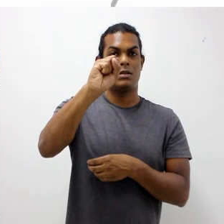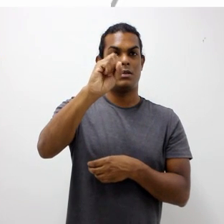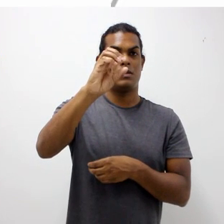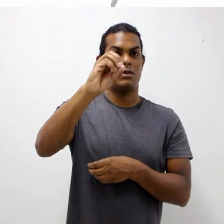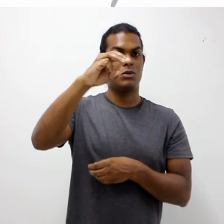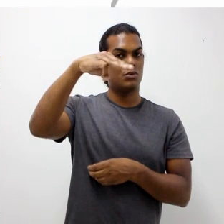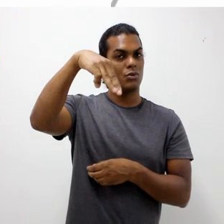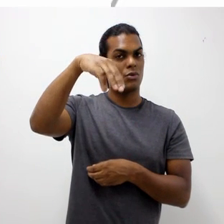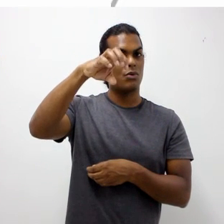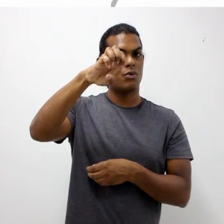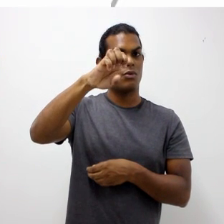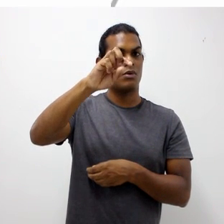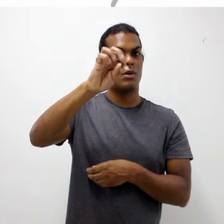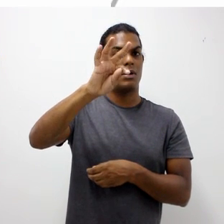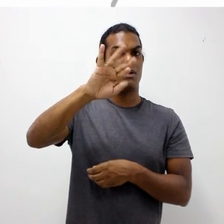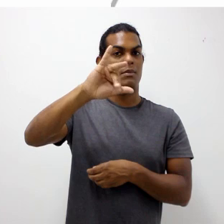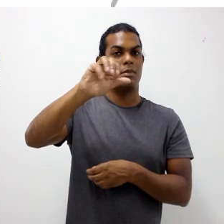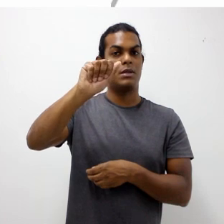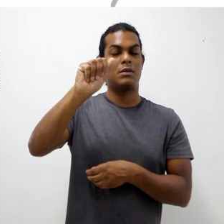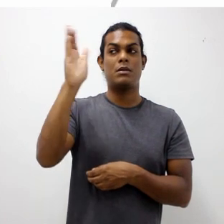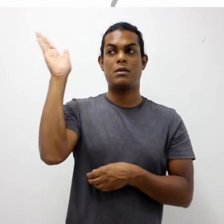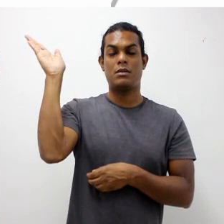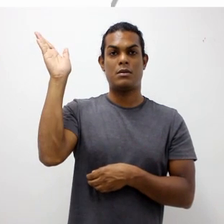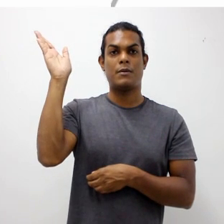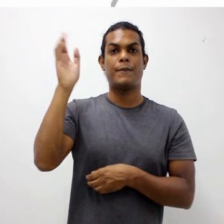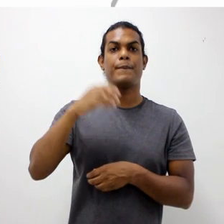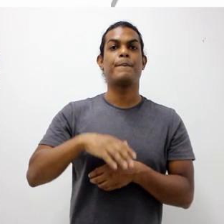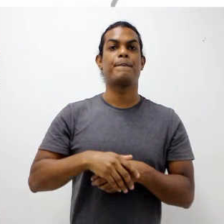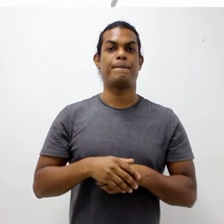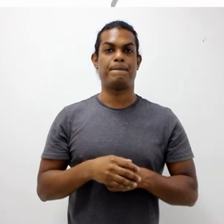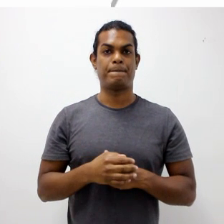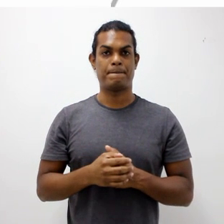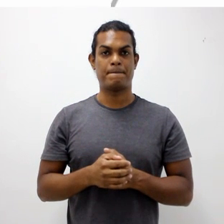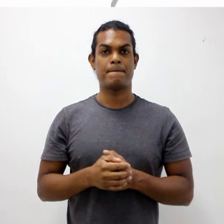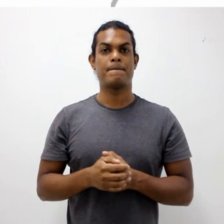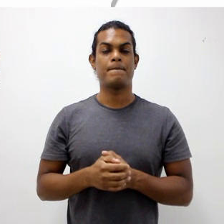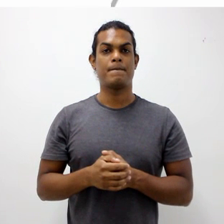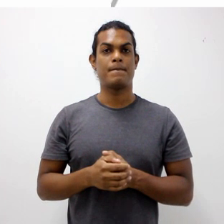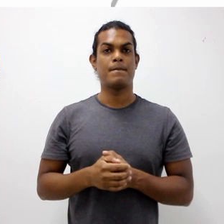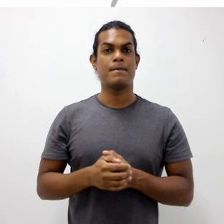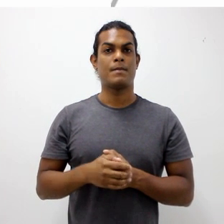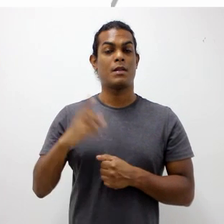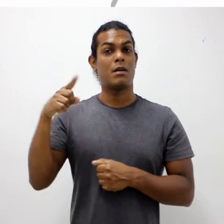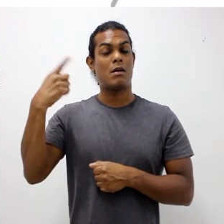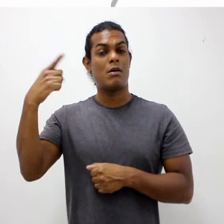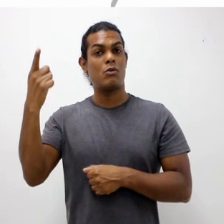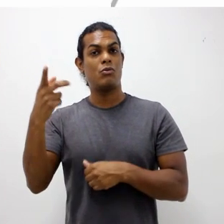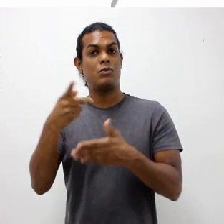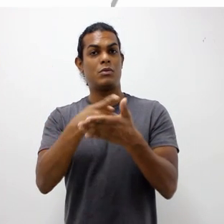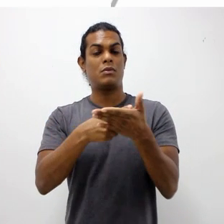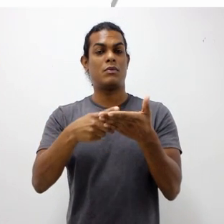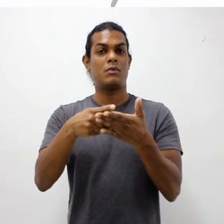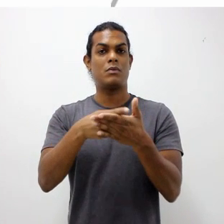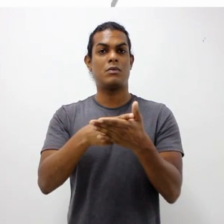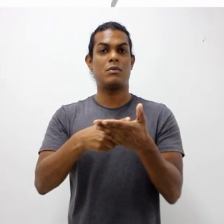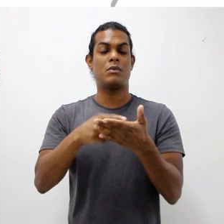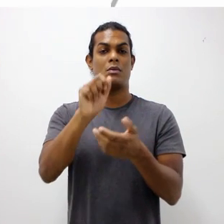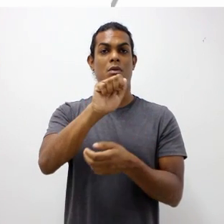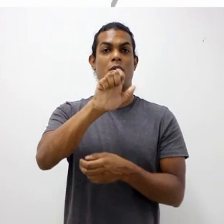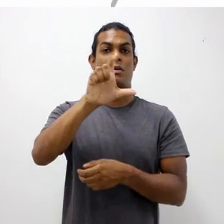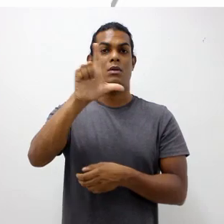que a mesma peça desenhada em desenho isométrico, ela fica um pouco maior. Por quê? Porque ela não teve a